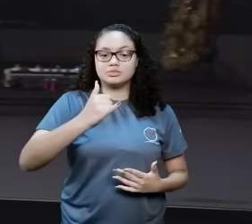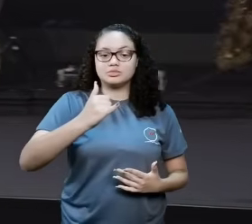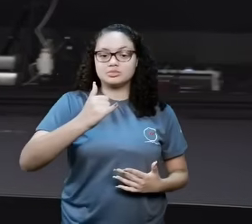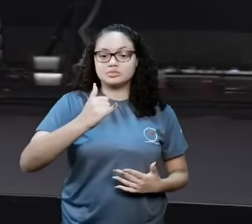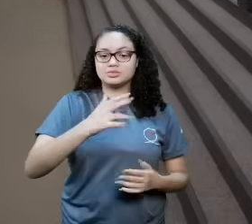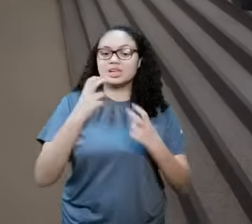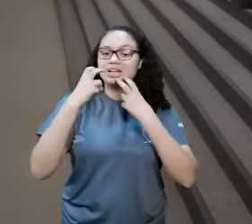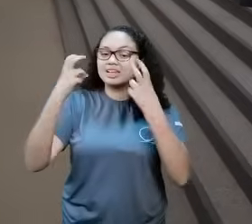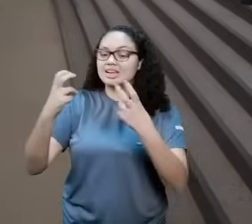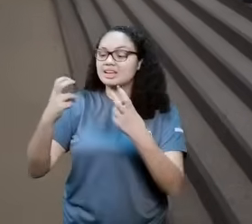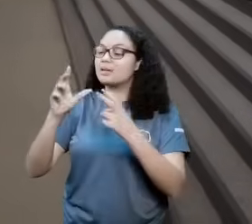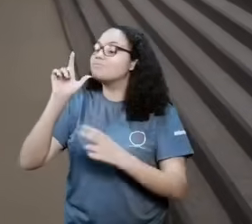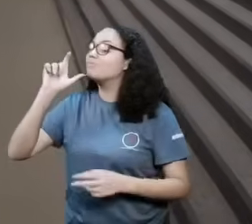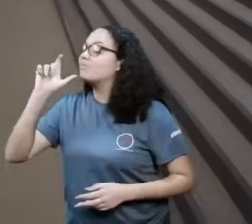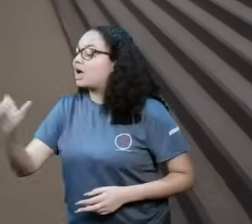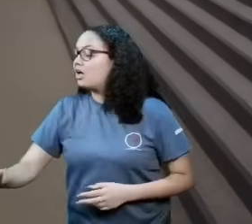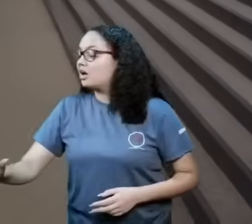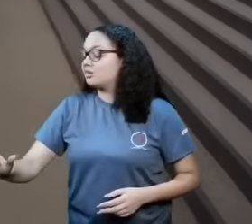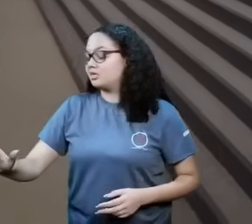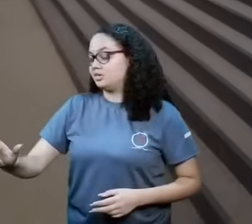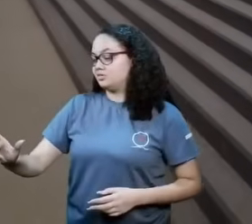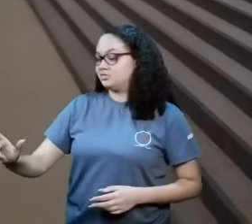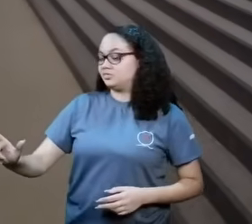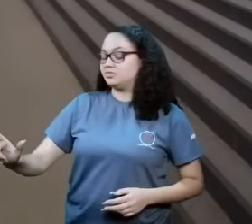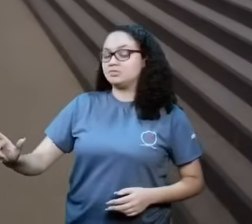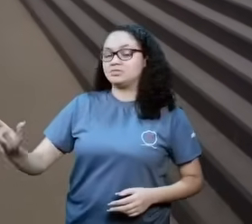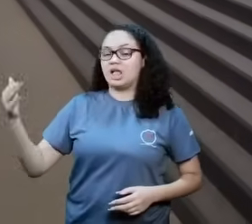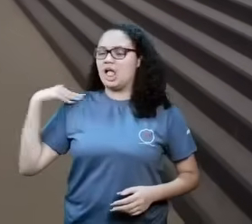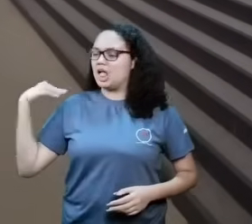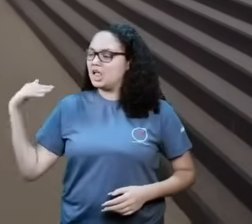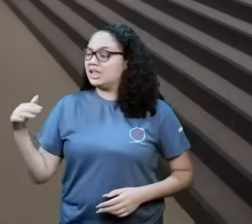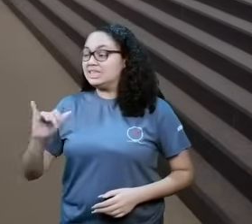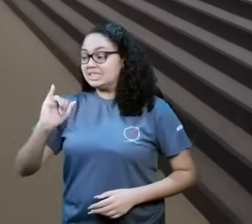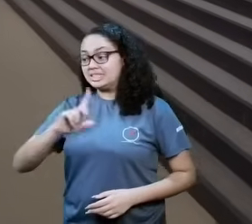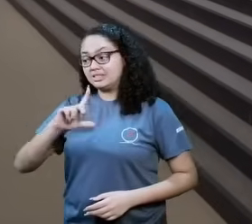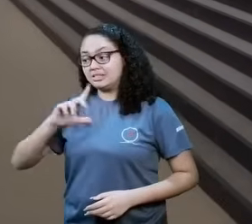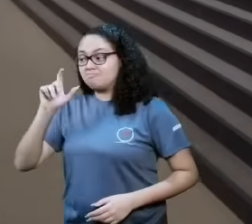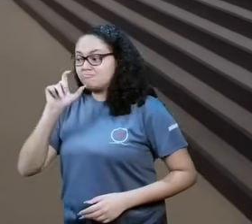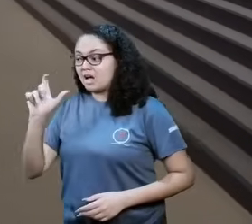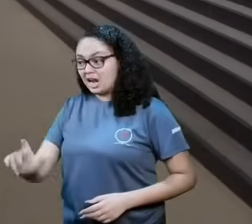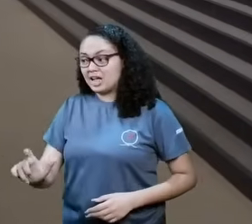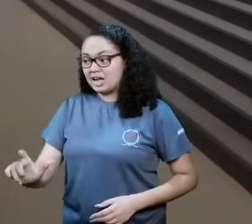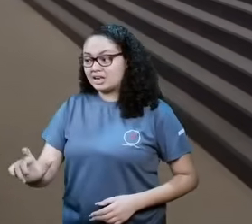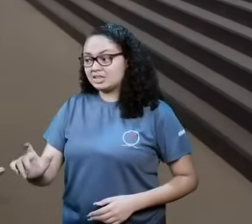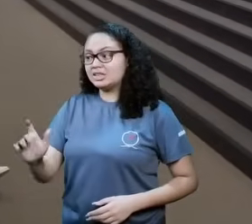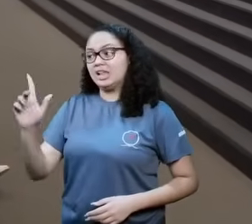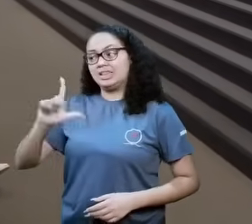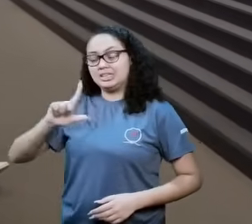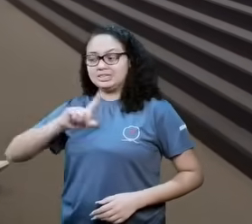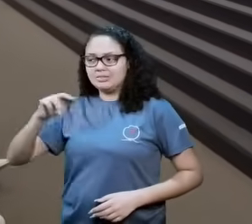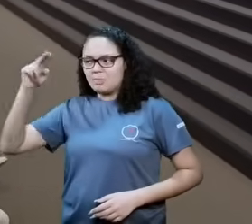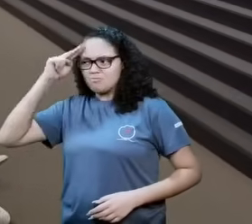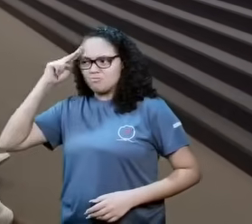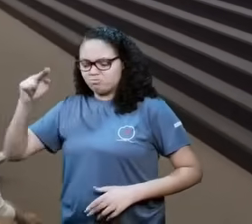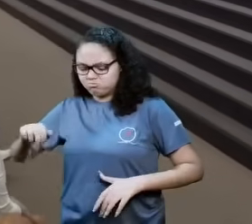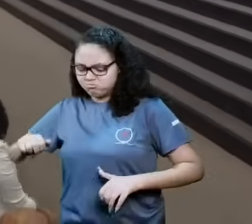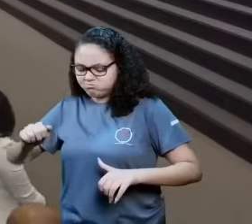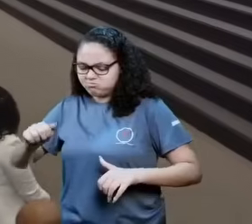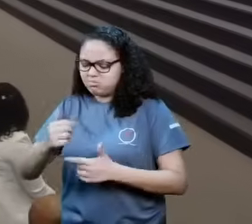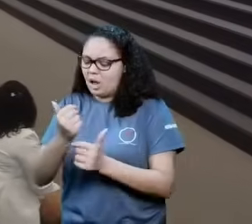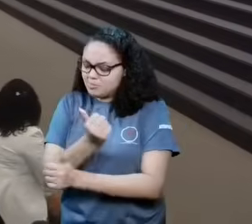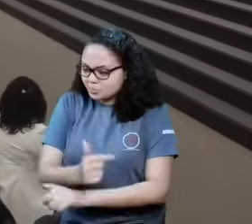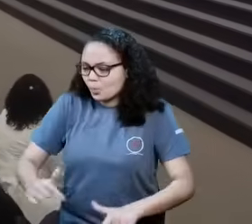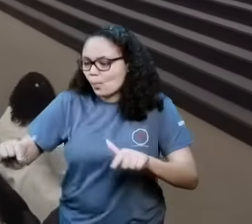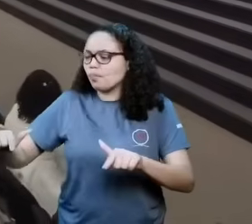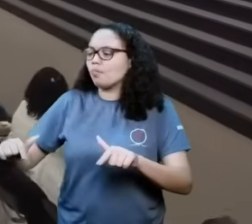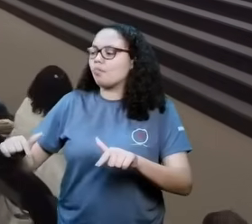Grita para alguém e diz, palavra. Palavra. Se tiver palavra, vai ter exército no vale. Se tiver